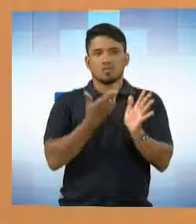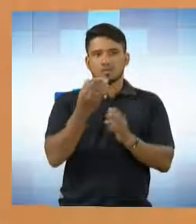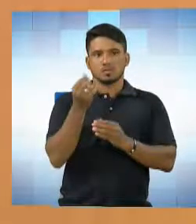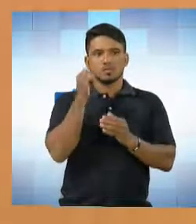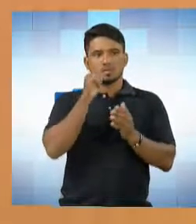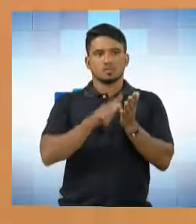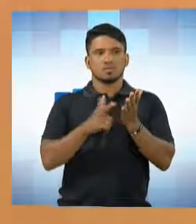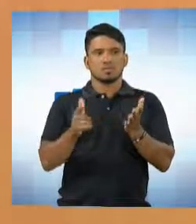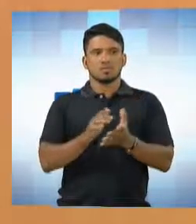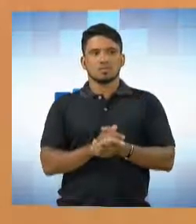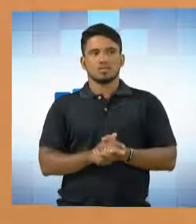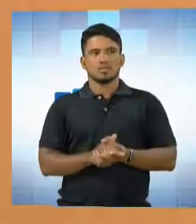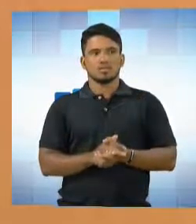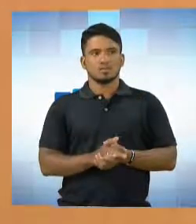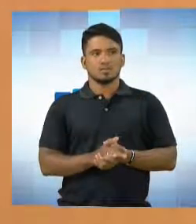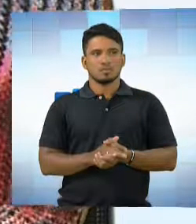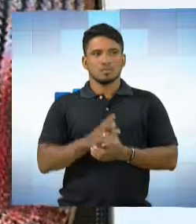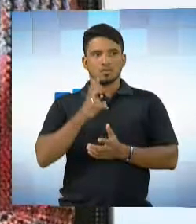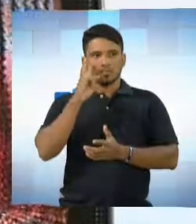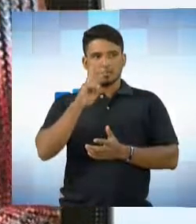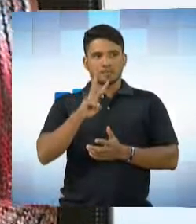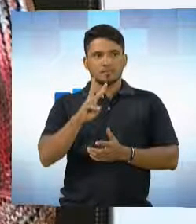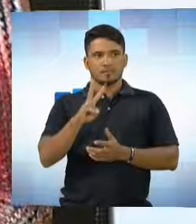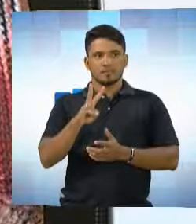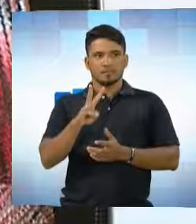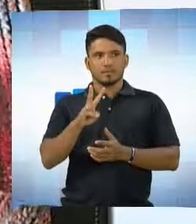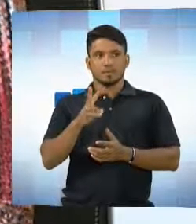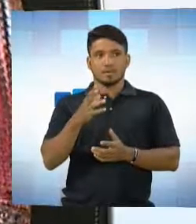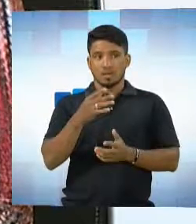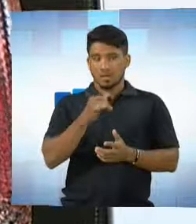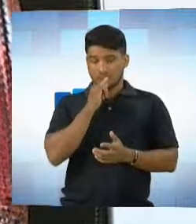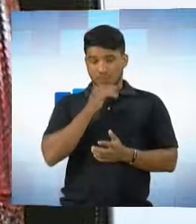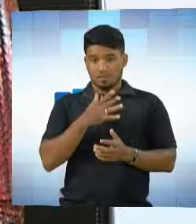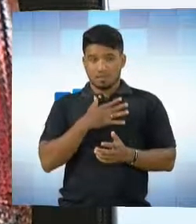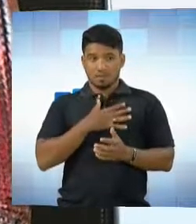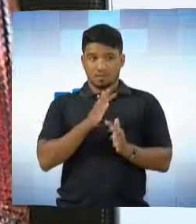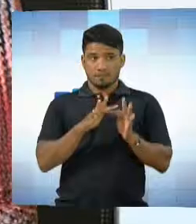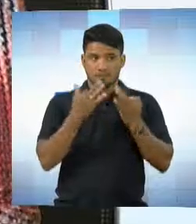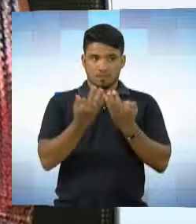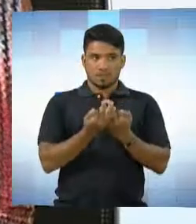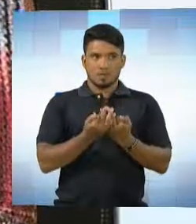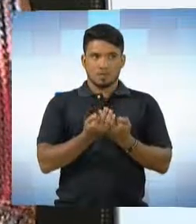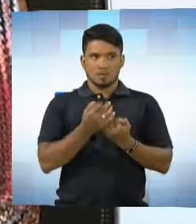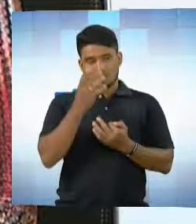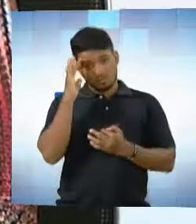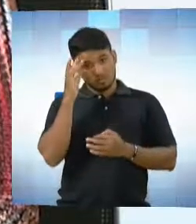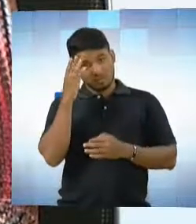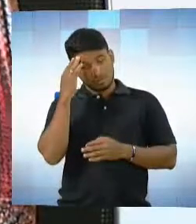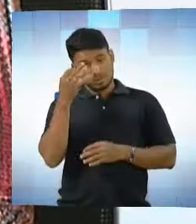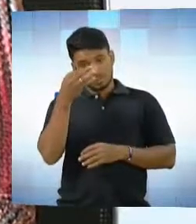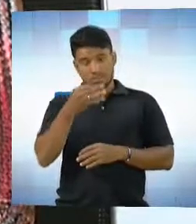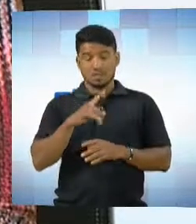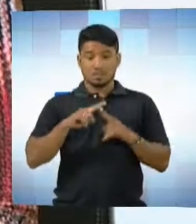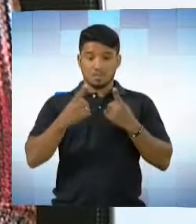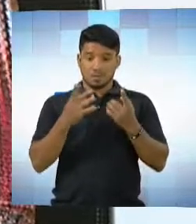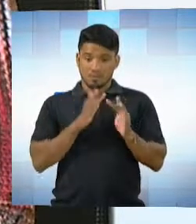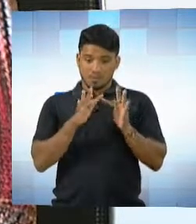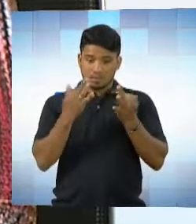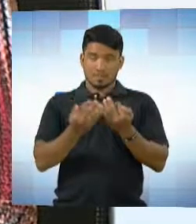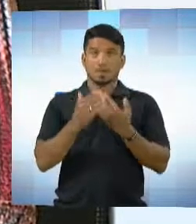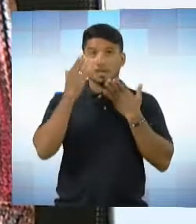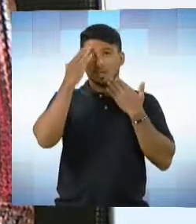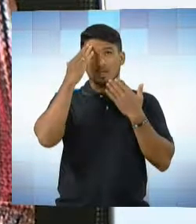jornalista? Eu vejo muito, eu me baseio muito pela minha família, apesar de não sei se isso é correto, mas a minha família, graças a Deus, ainda é